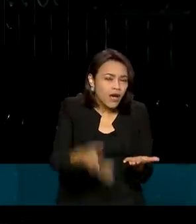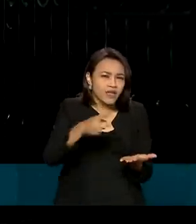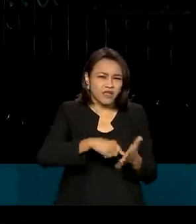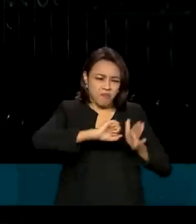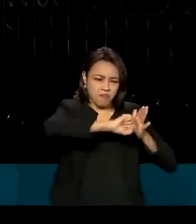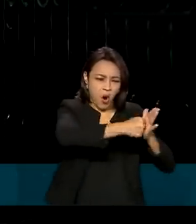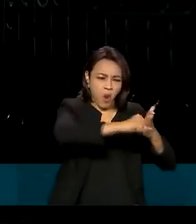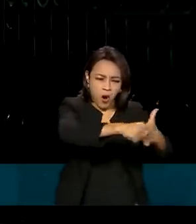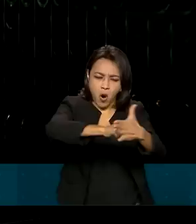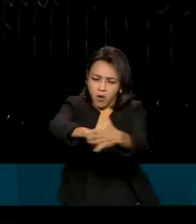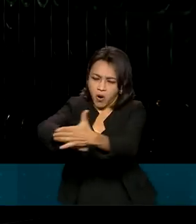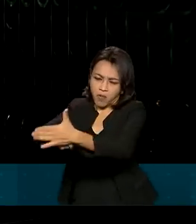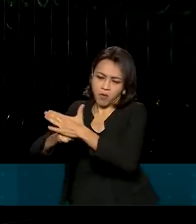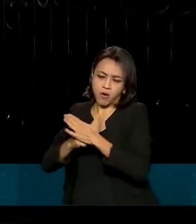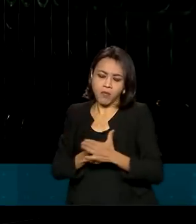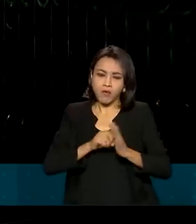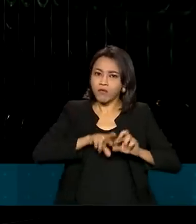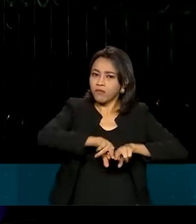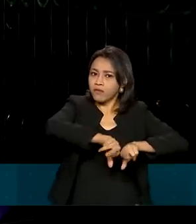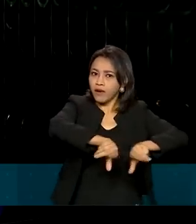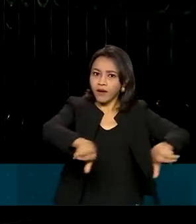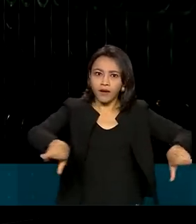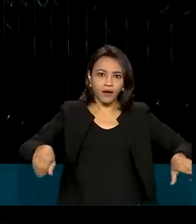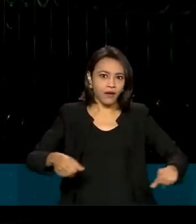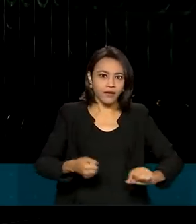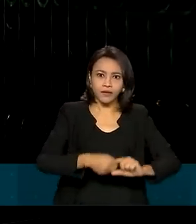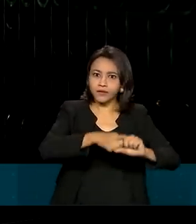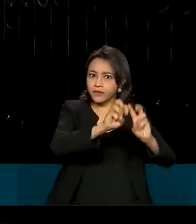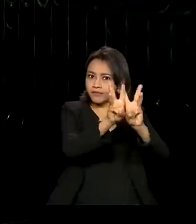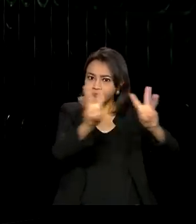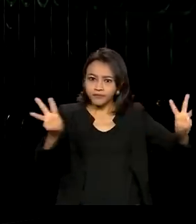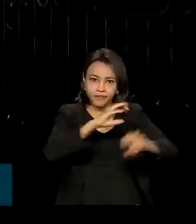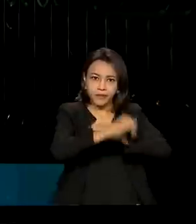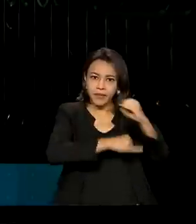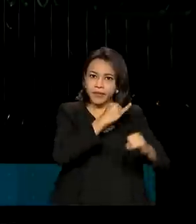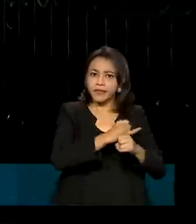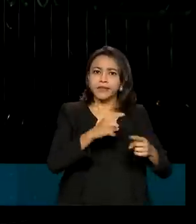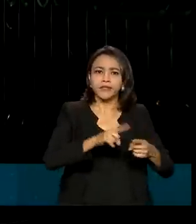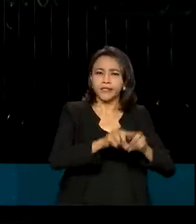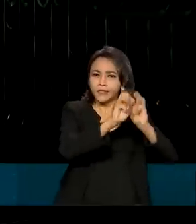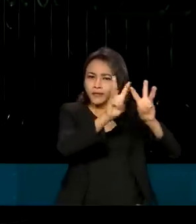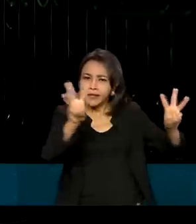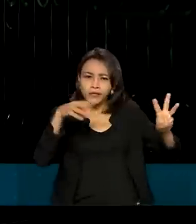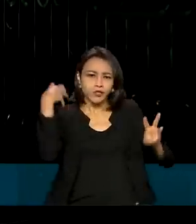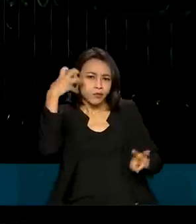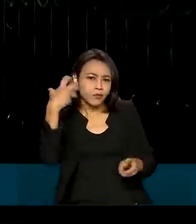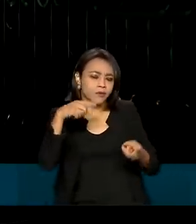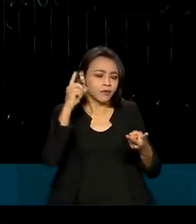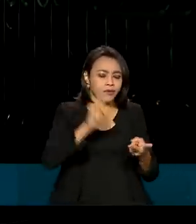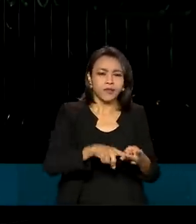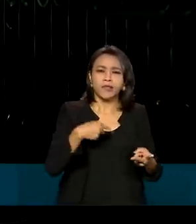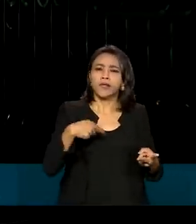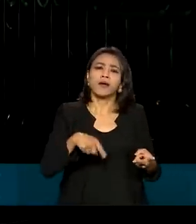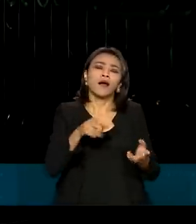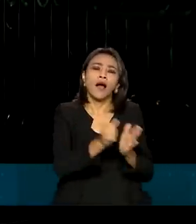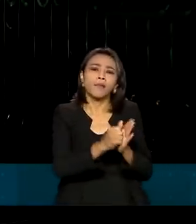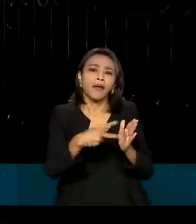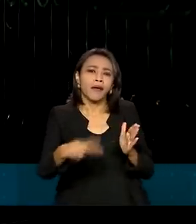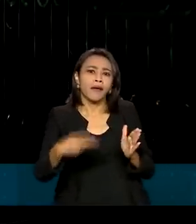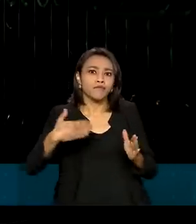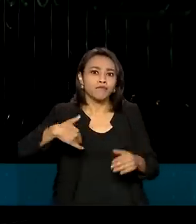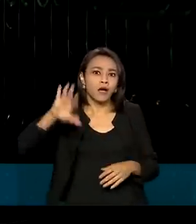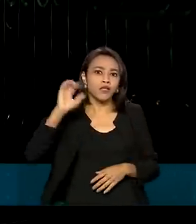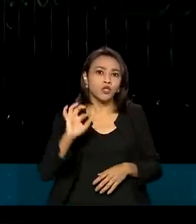centenas de ferramentas na internet como aplicativos sites de músicas que chegaram a fazer